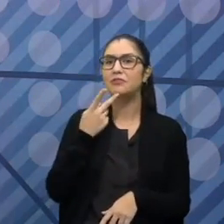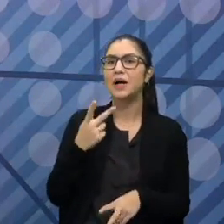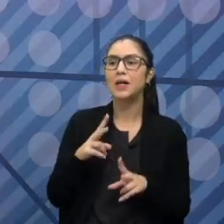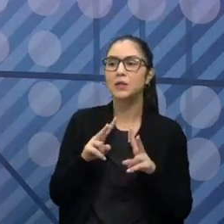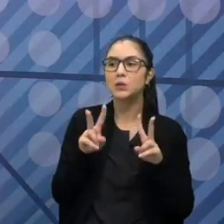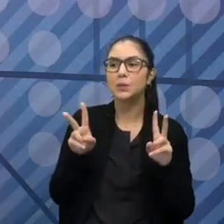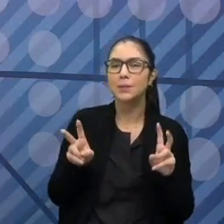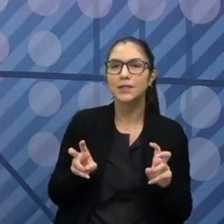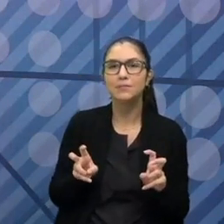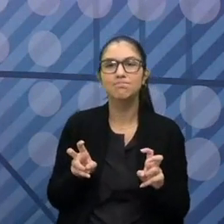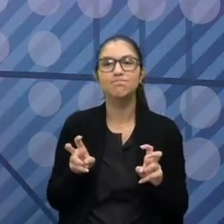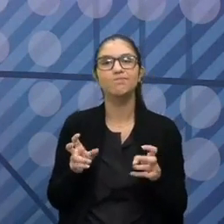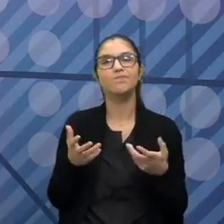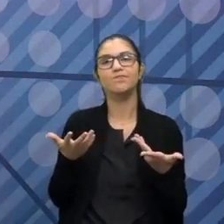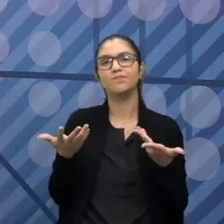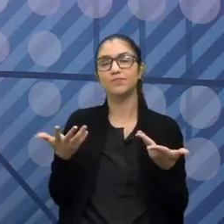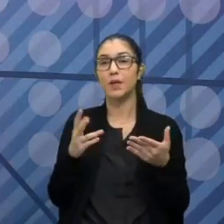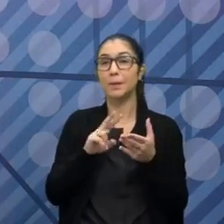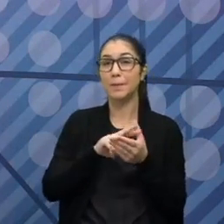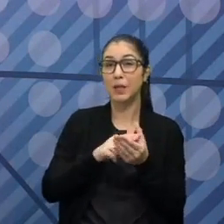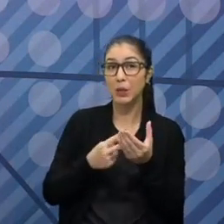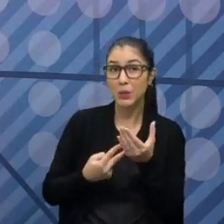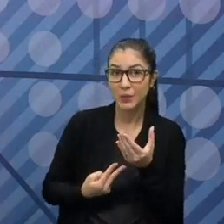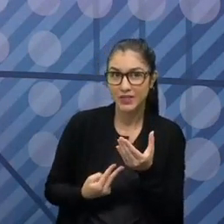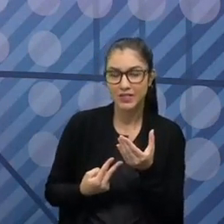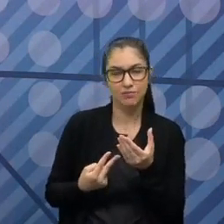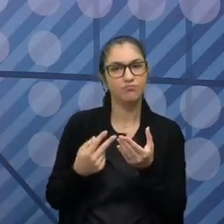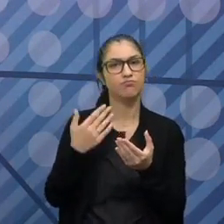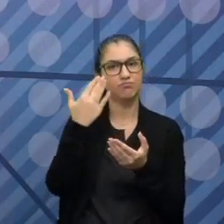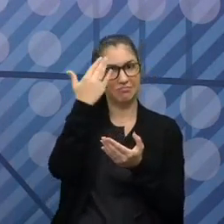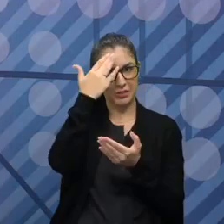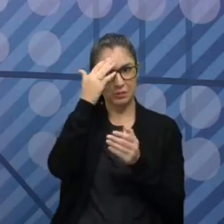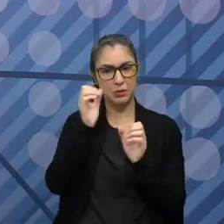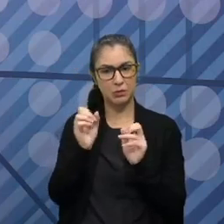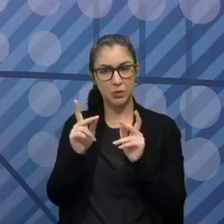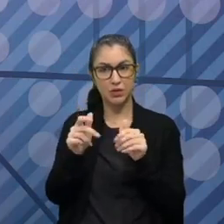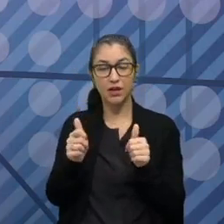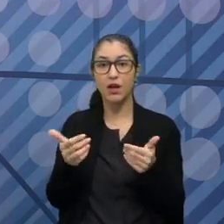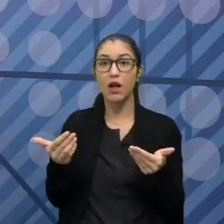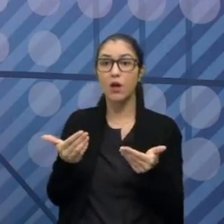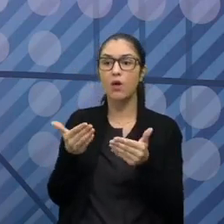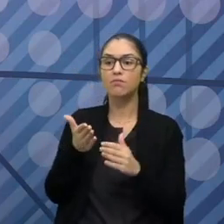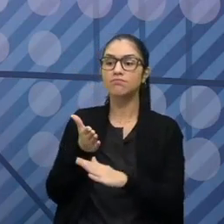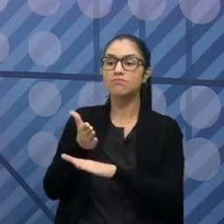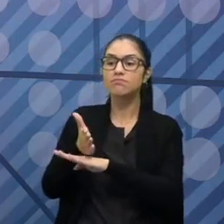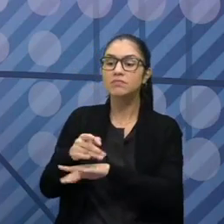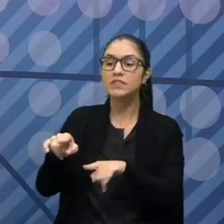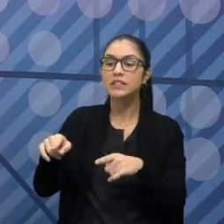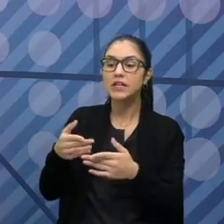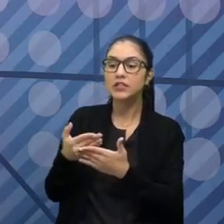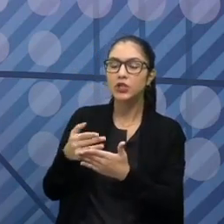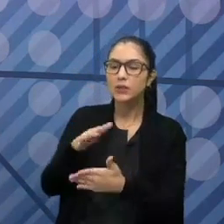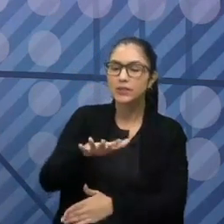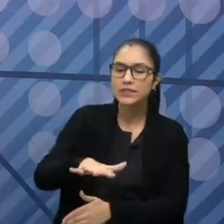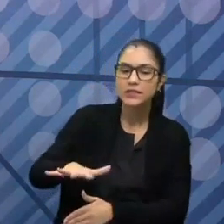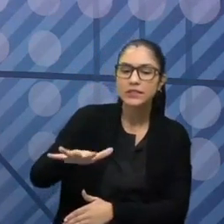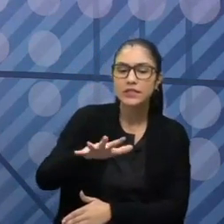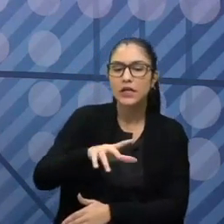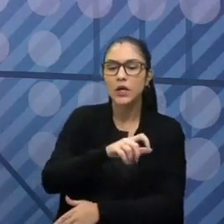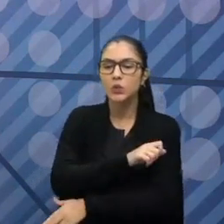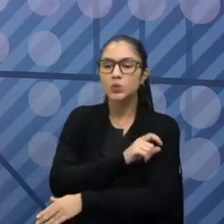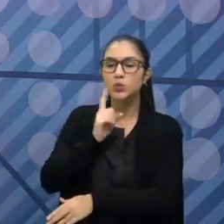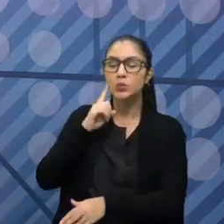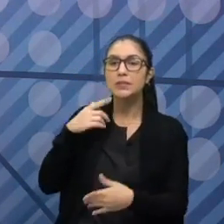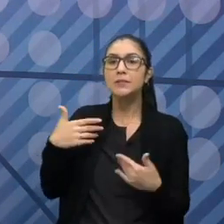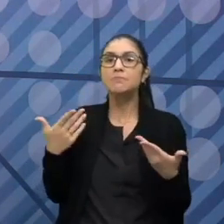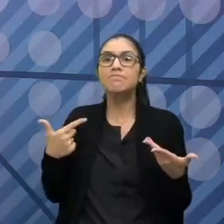então sobre a questão de bilinguismo, entendemos isso, entramos dentro da sala de aula com o aluno surdo e aí, eu